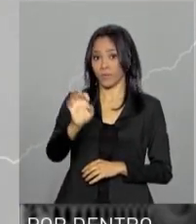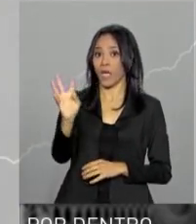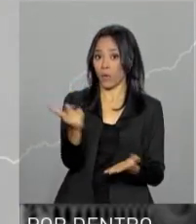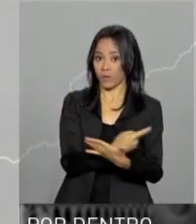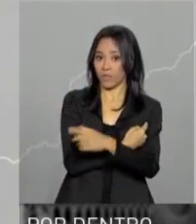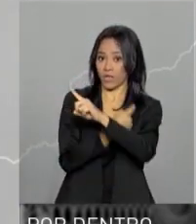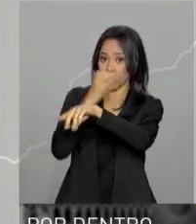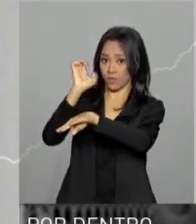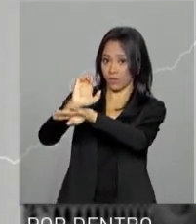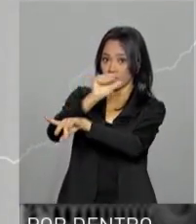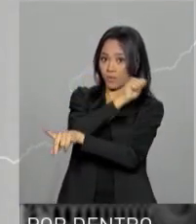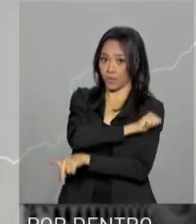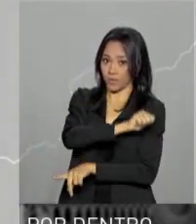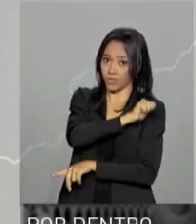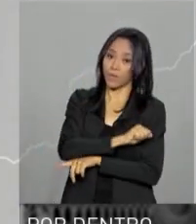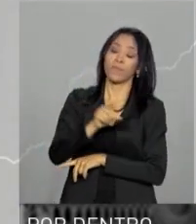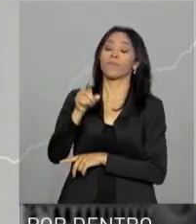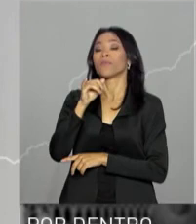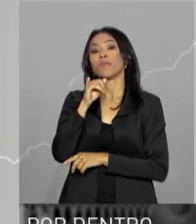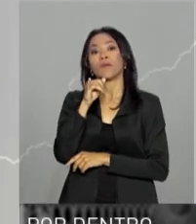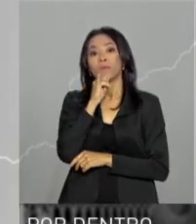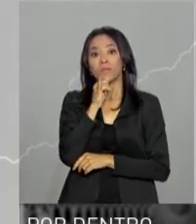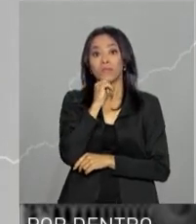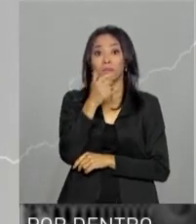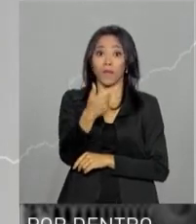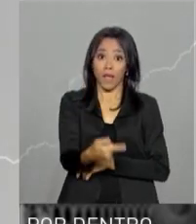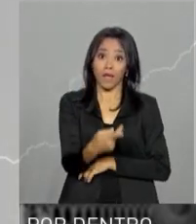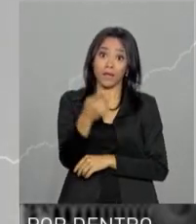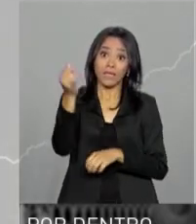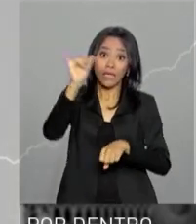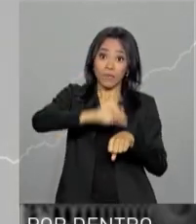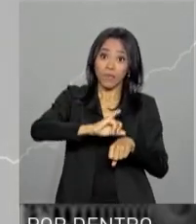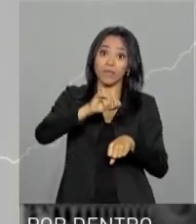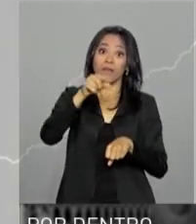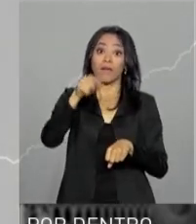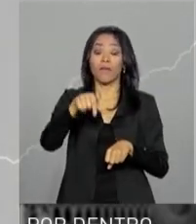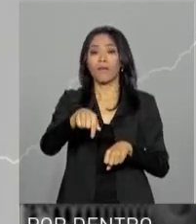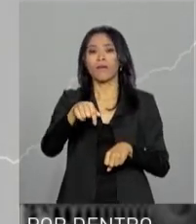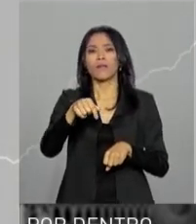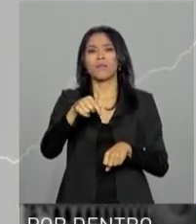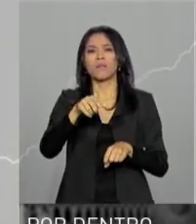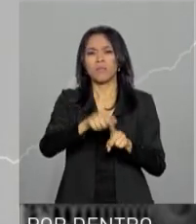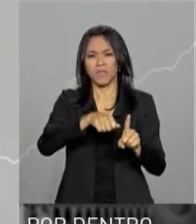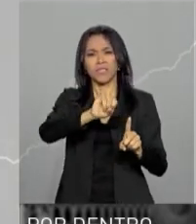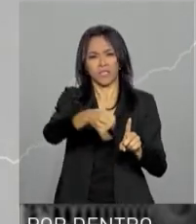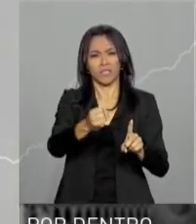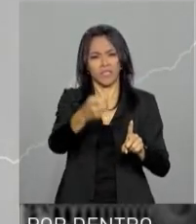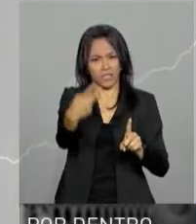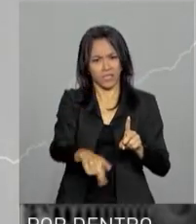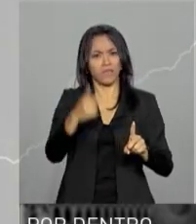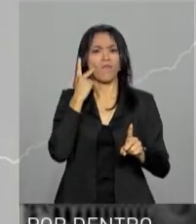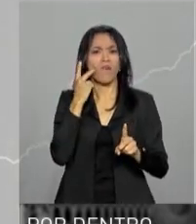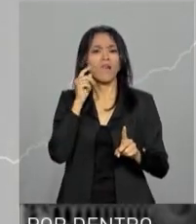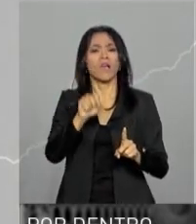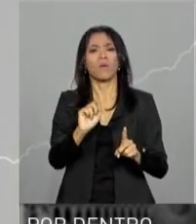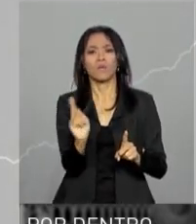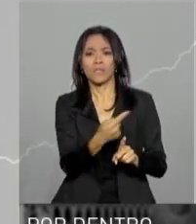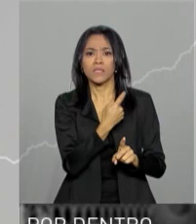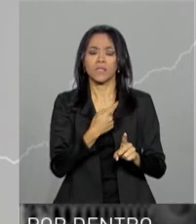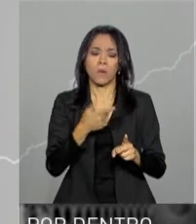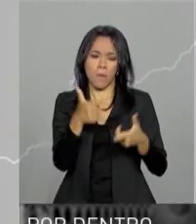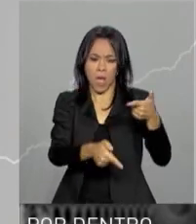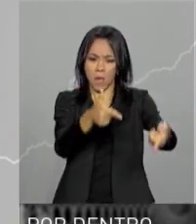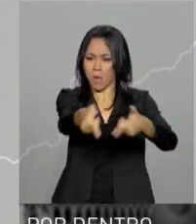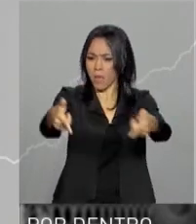de violência como a chacina que matou 14 pessoas na capital no mês de janeiro que segundo apurou a polícia a grande maioria